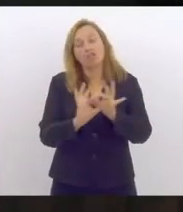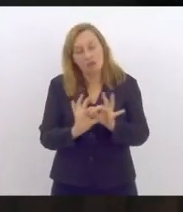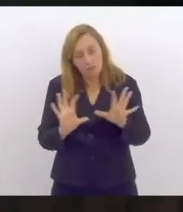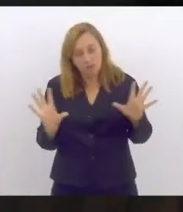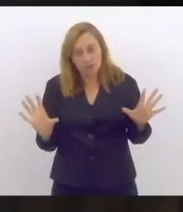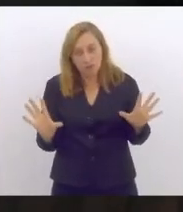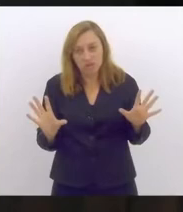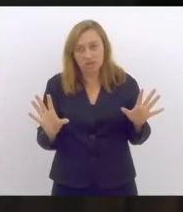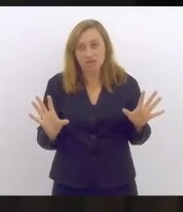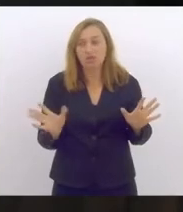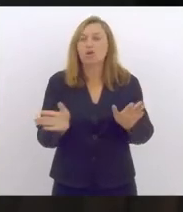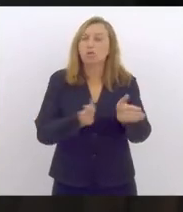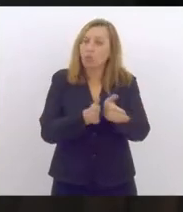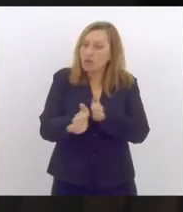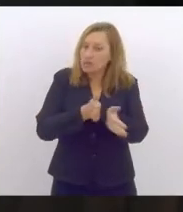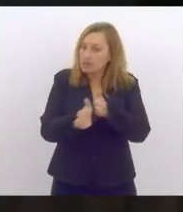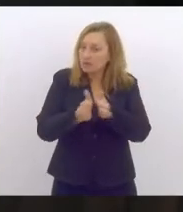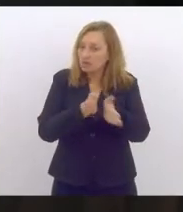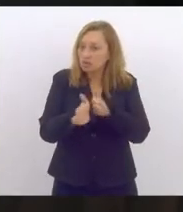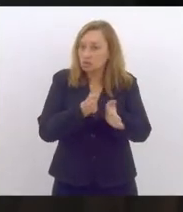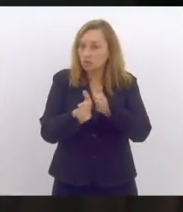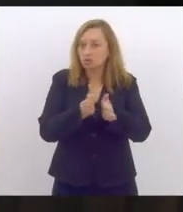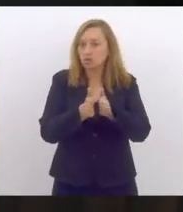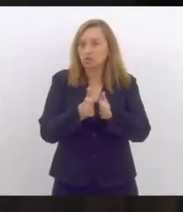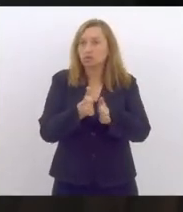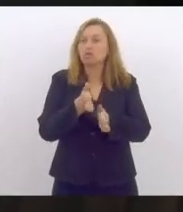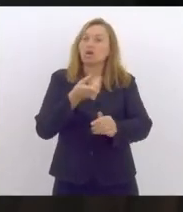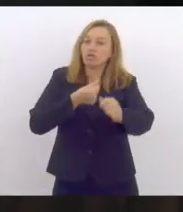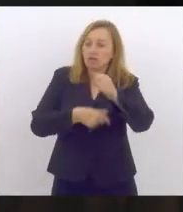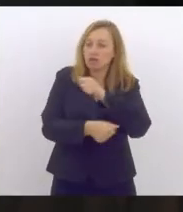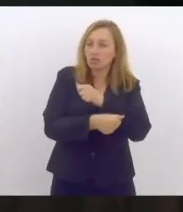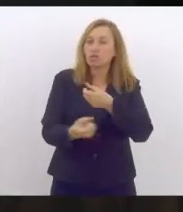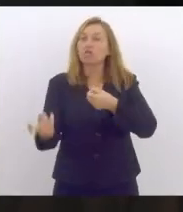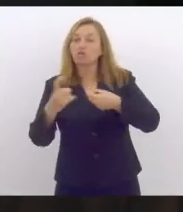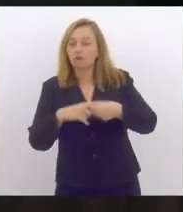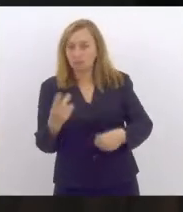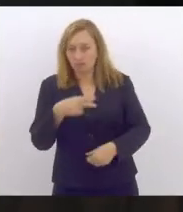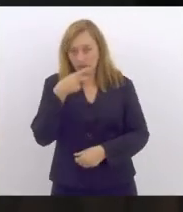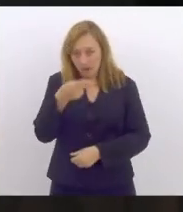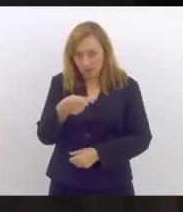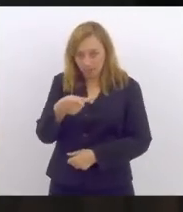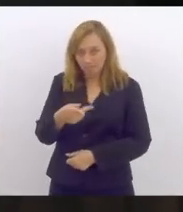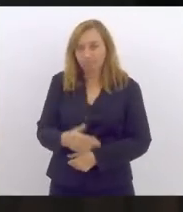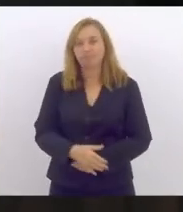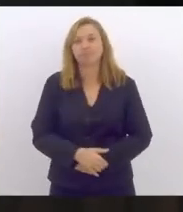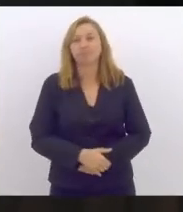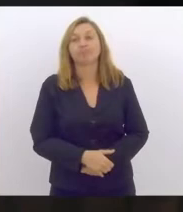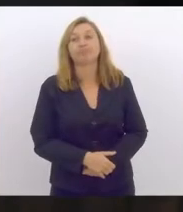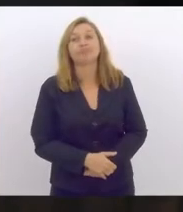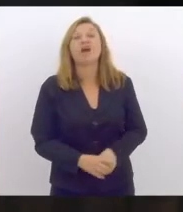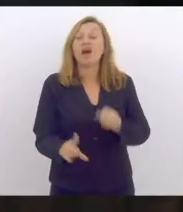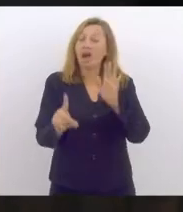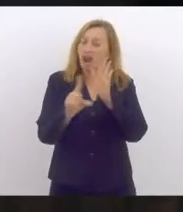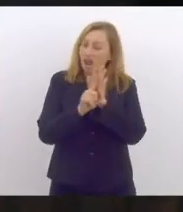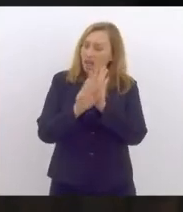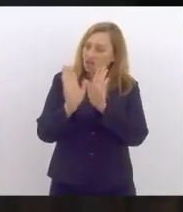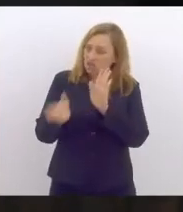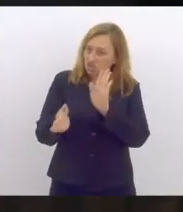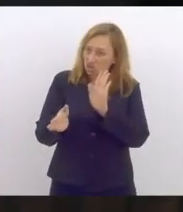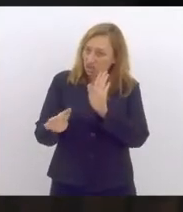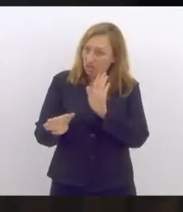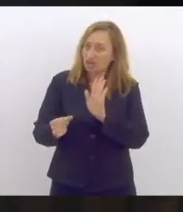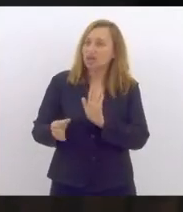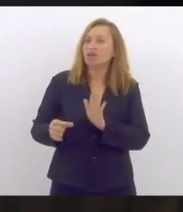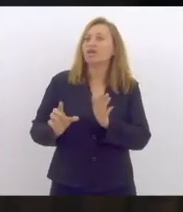democratizar o acesso ao financiamento. Volto a dizer, a lei já fixou a renúncia